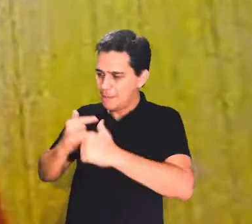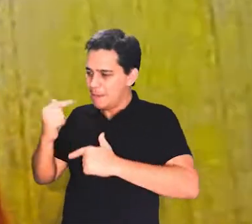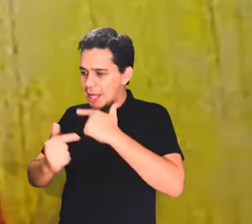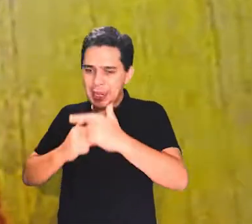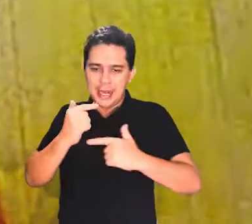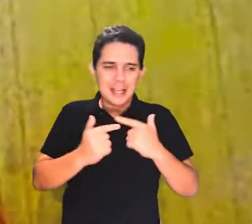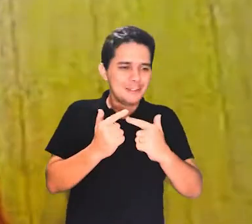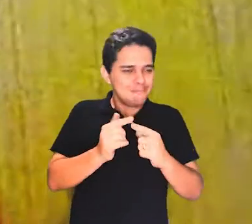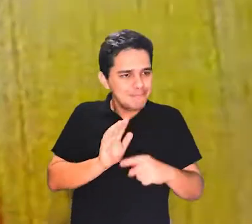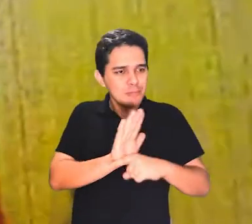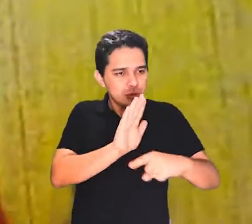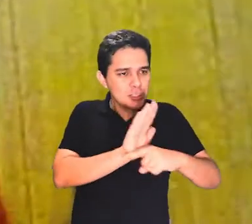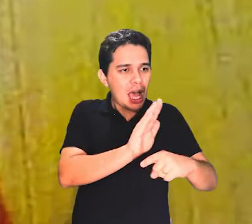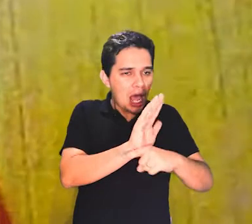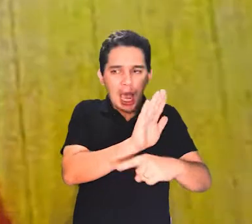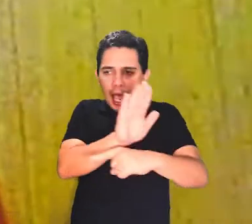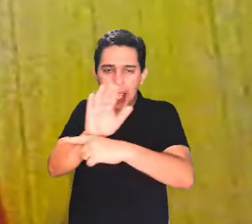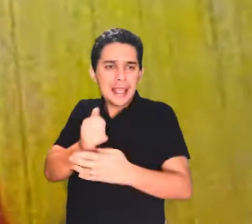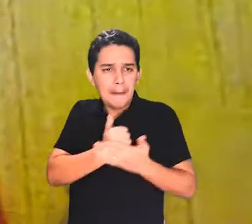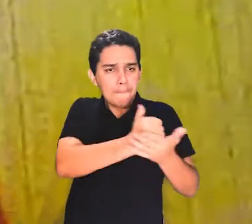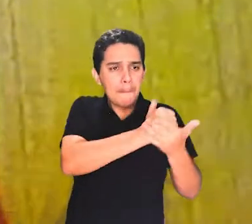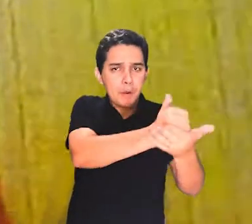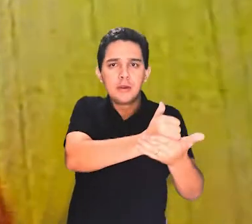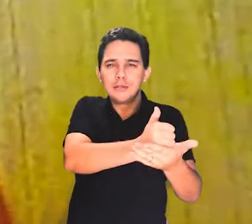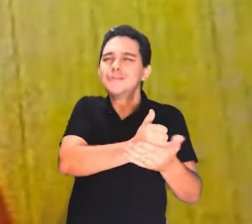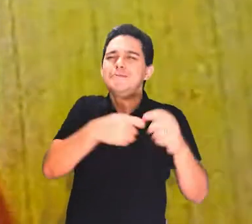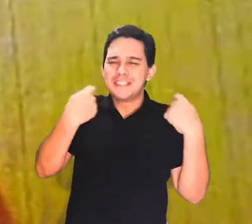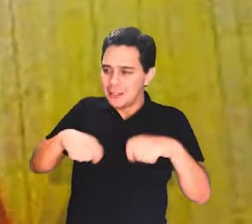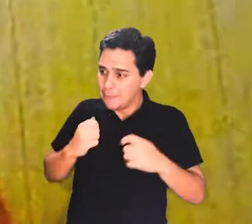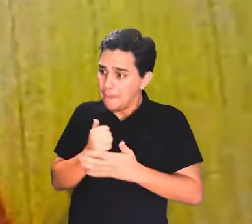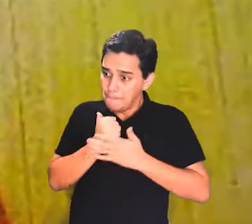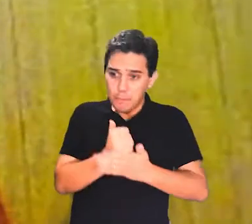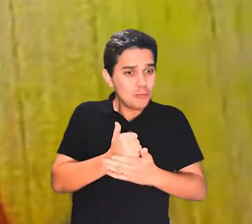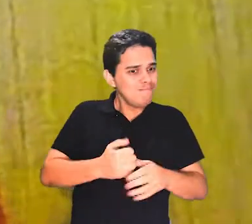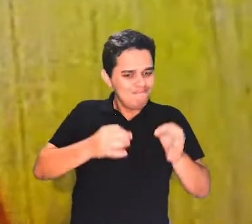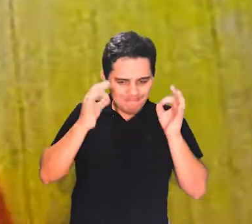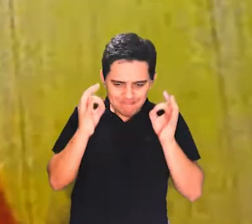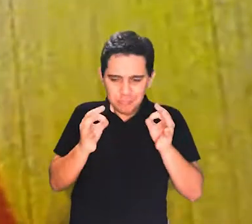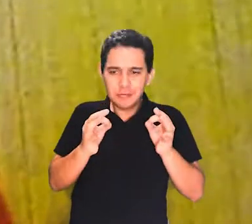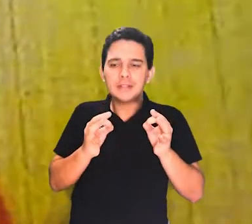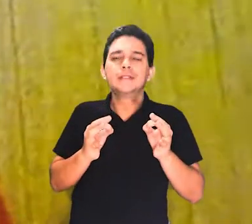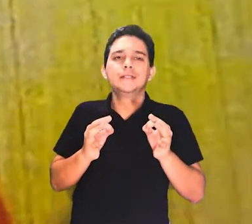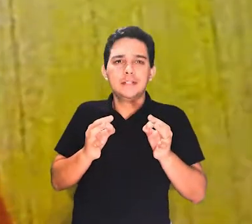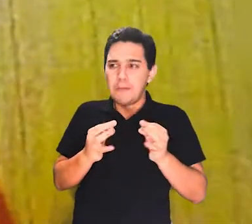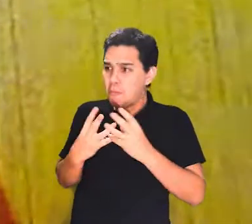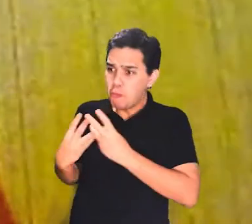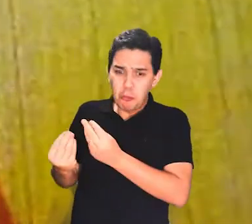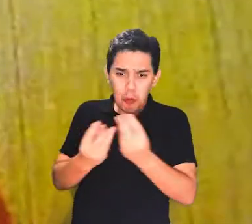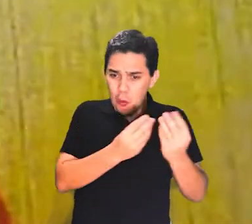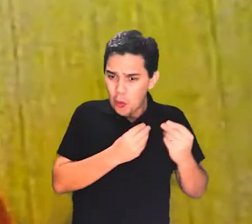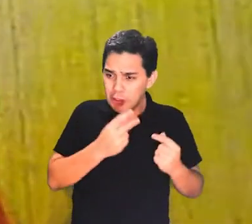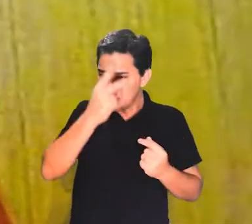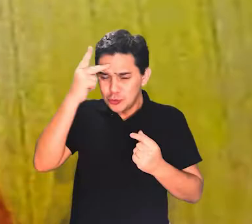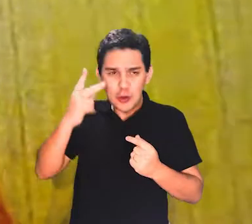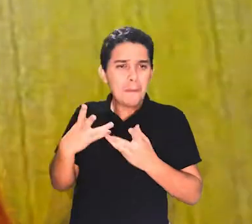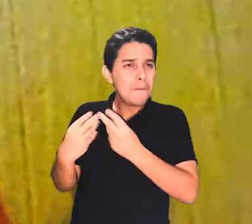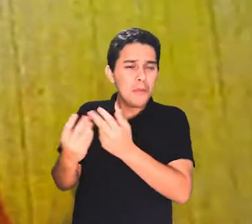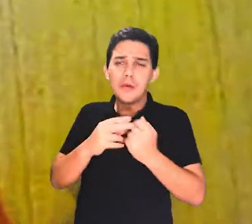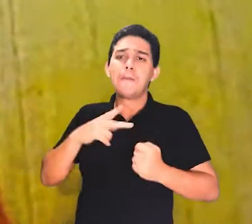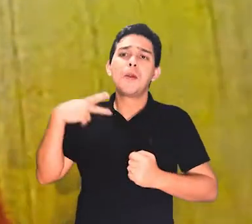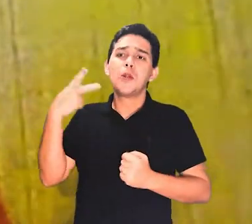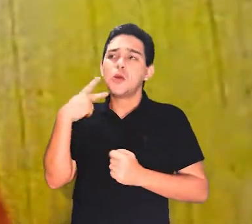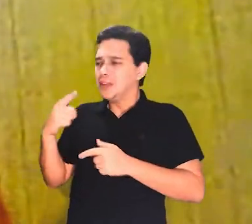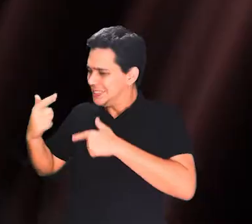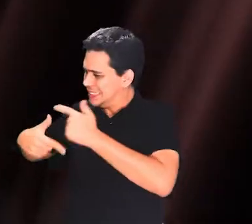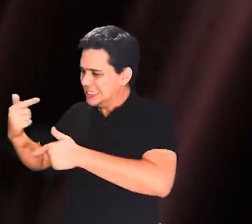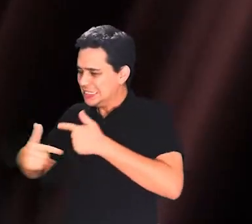energia adicional, né, de todo o apoio institucional para que esse trabalho seja realizado por muitas pessoas, muitos promotores, porque é